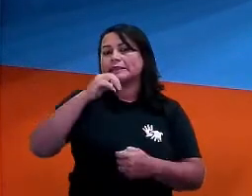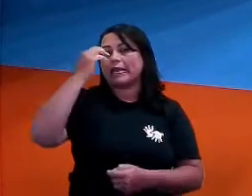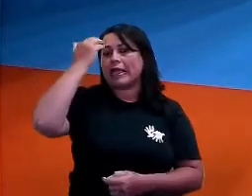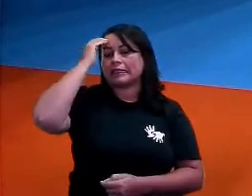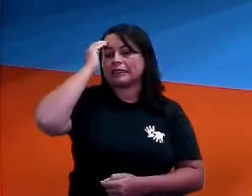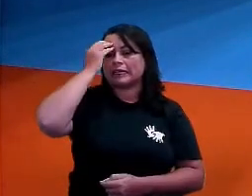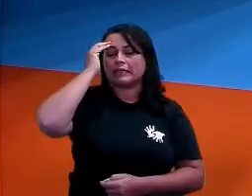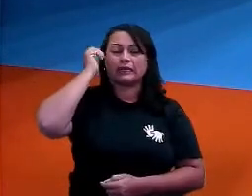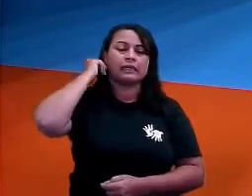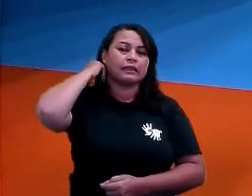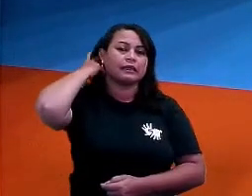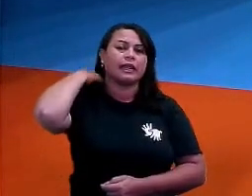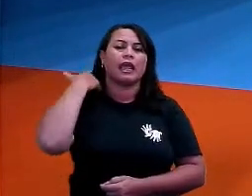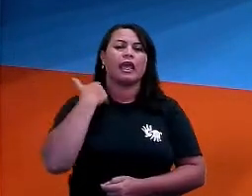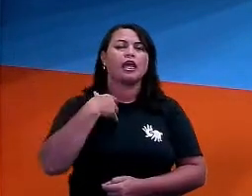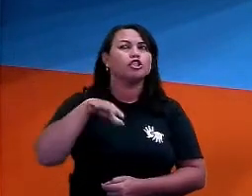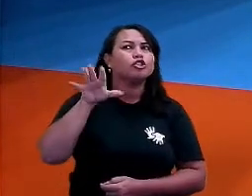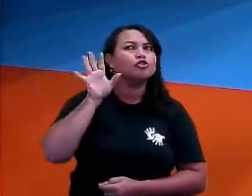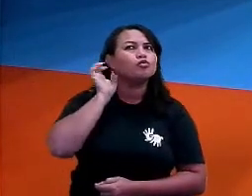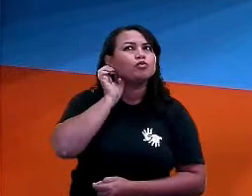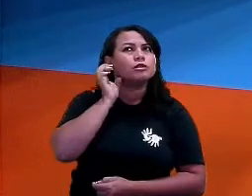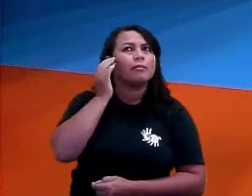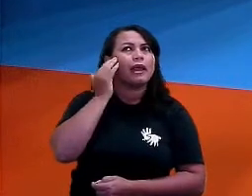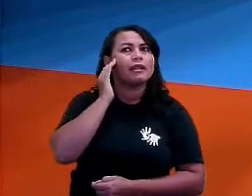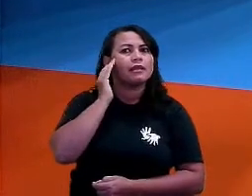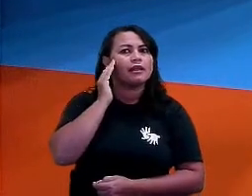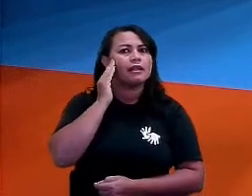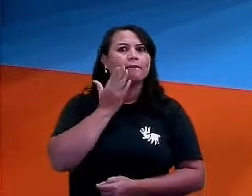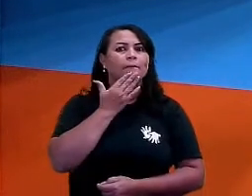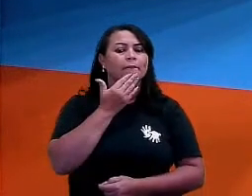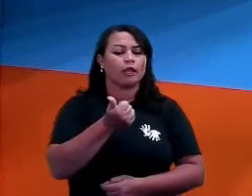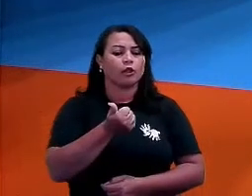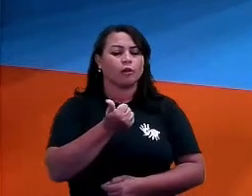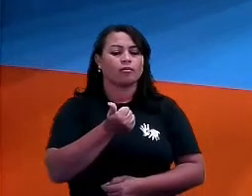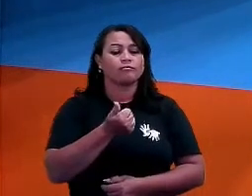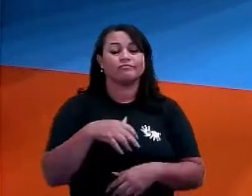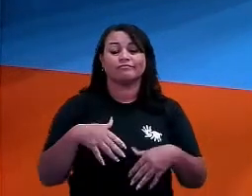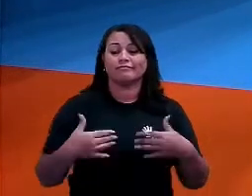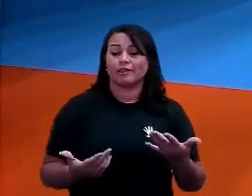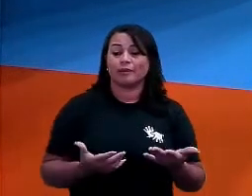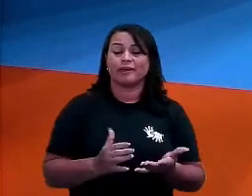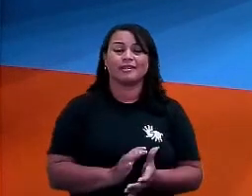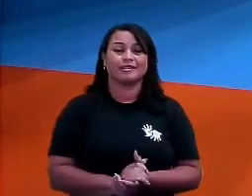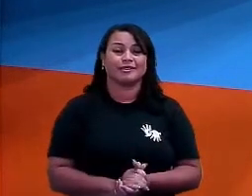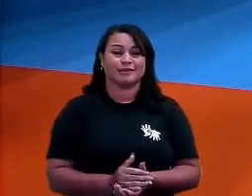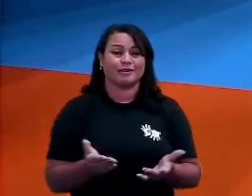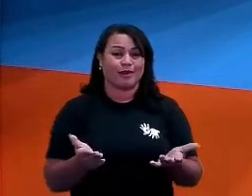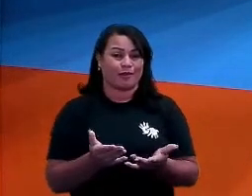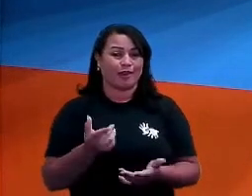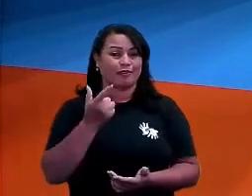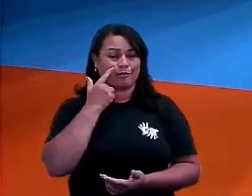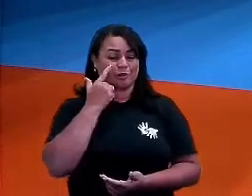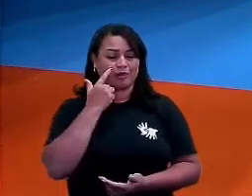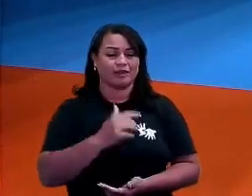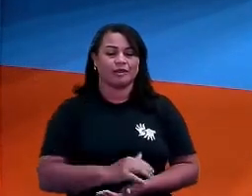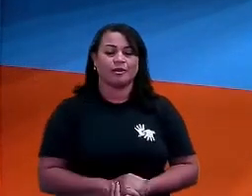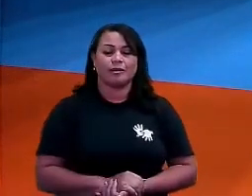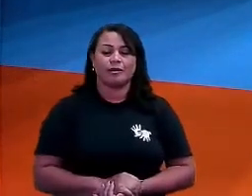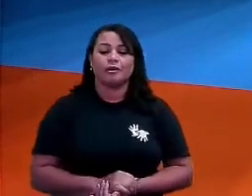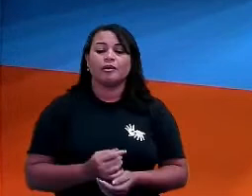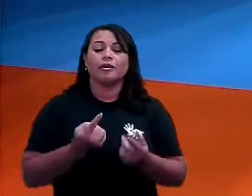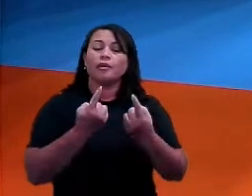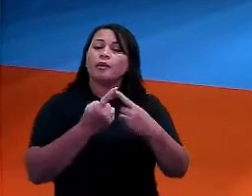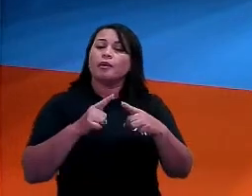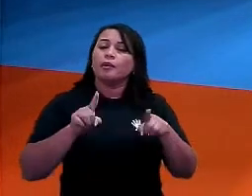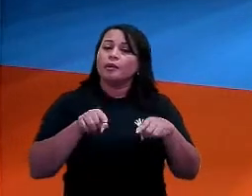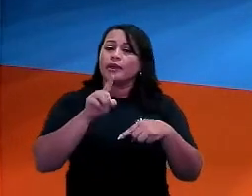né? Precisa escutá-lo, tá certo? Então, é isso que nós vamos fazer, tá? O hino